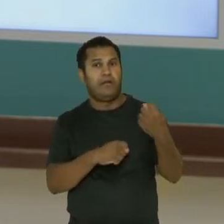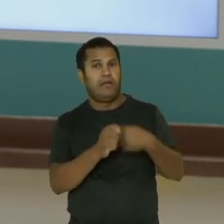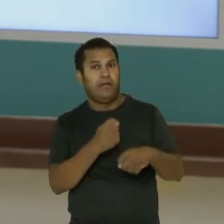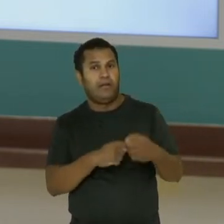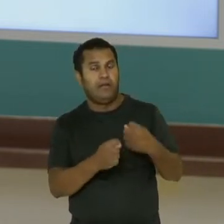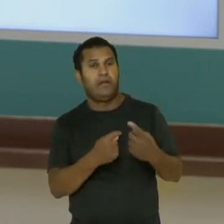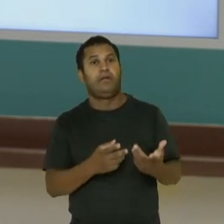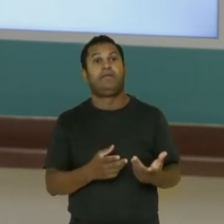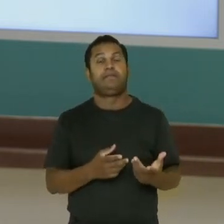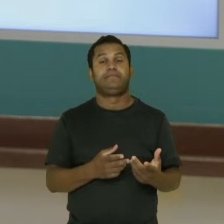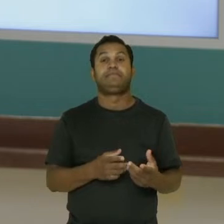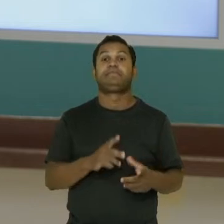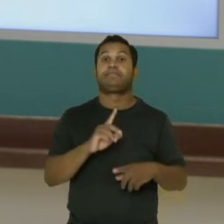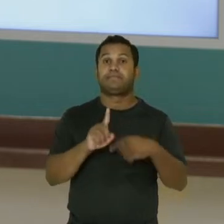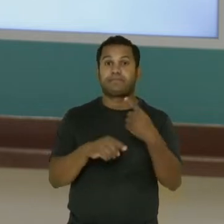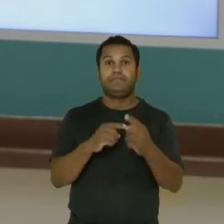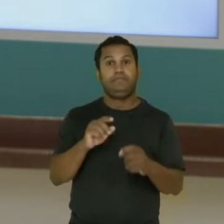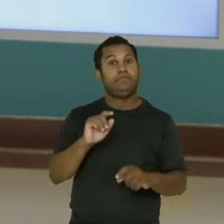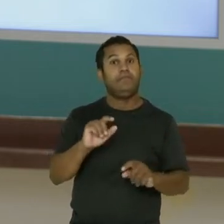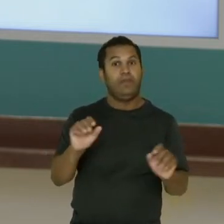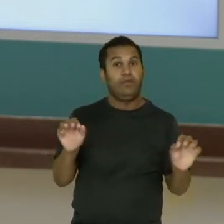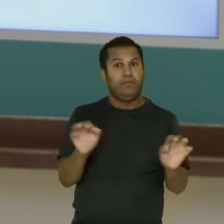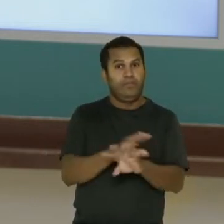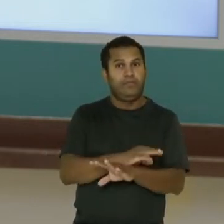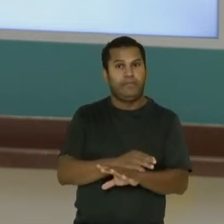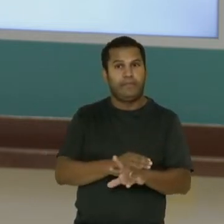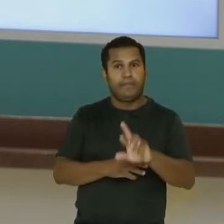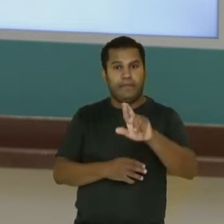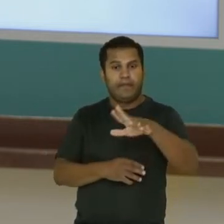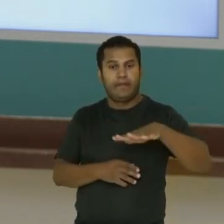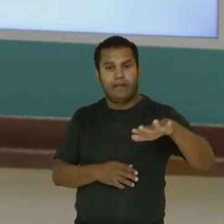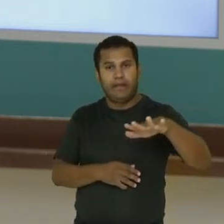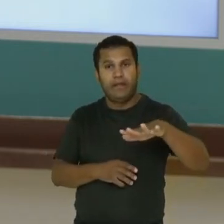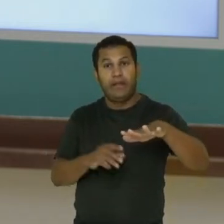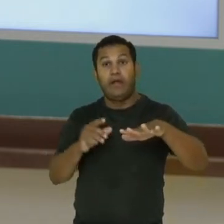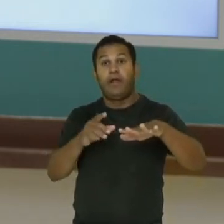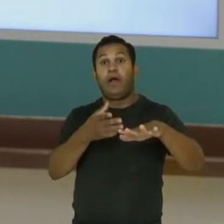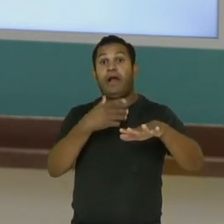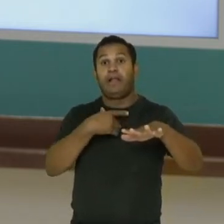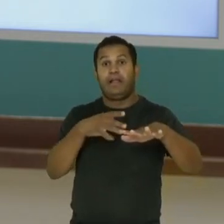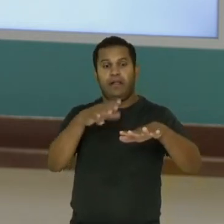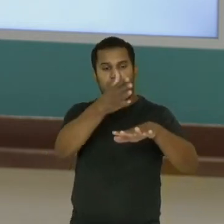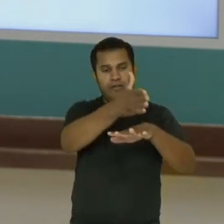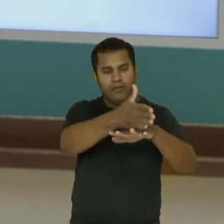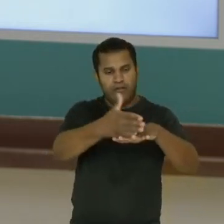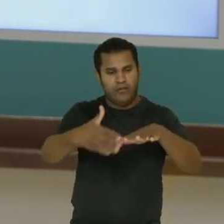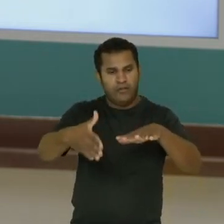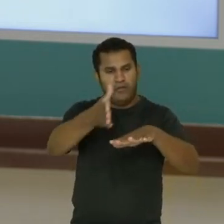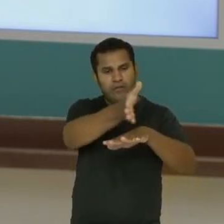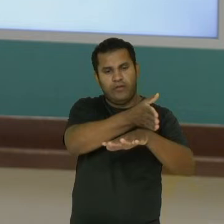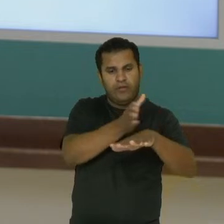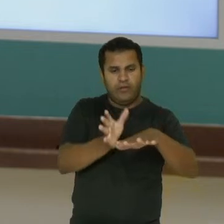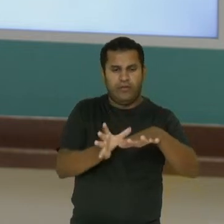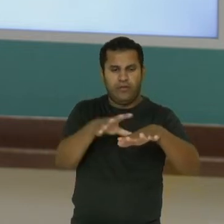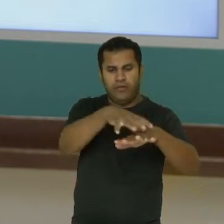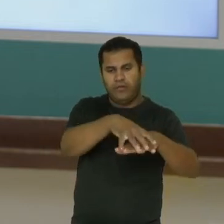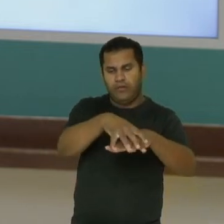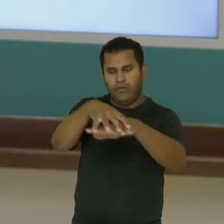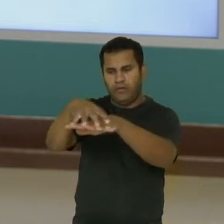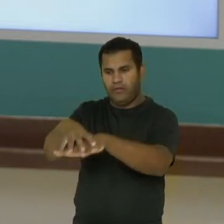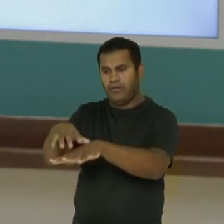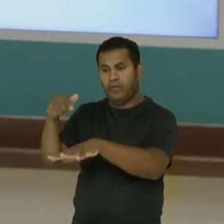partes, né? Cada uma dessas partes eu vou chamar de região. Então, cada uma das